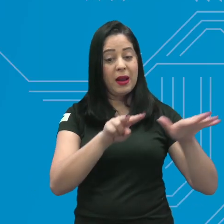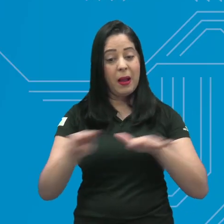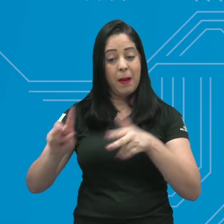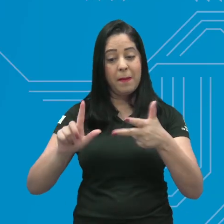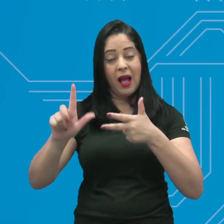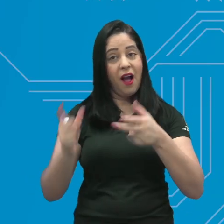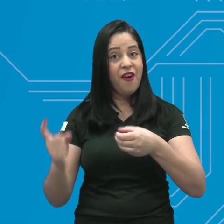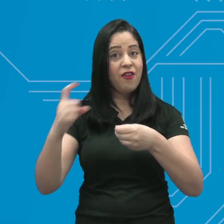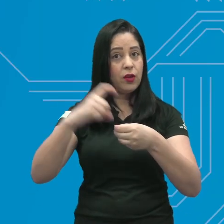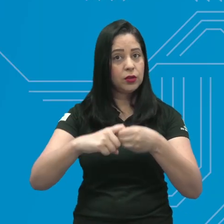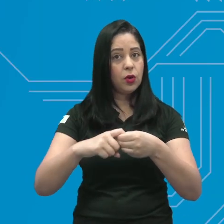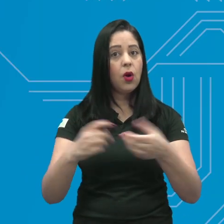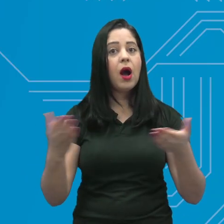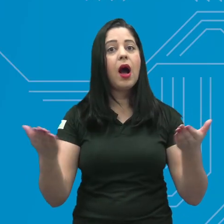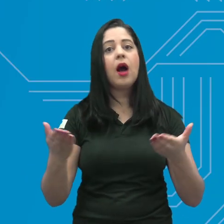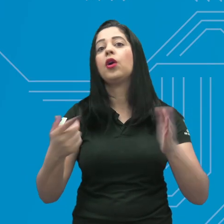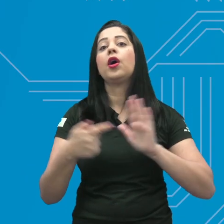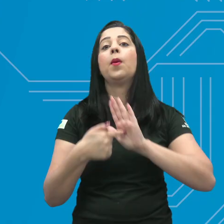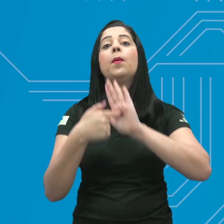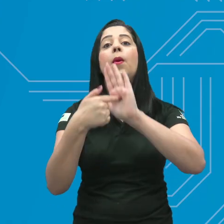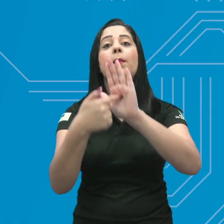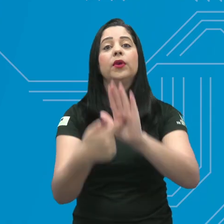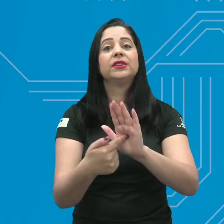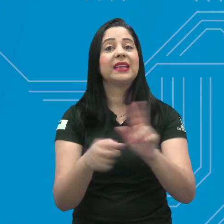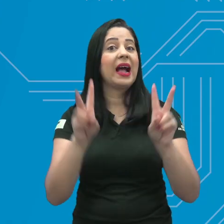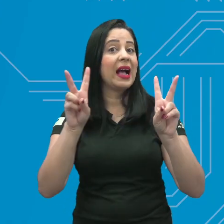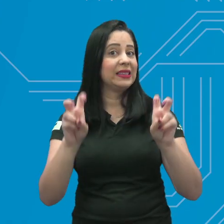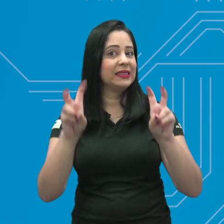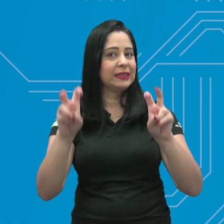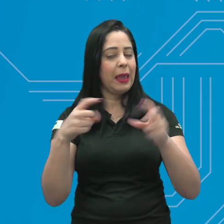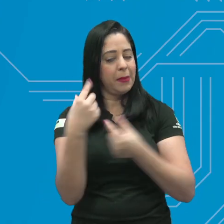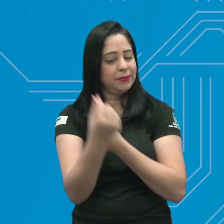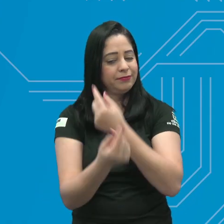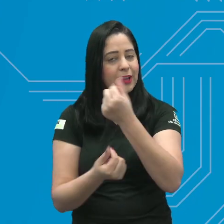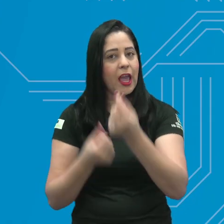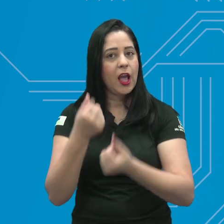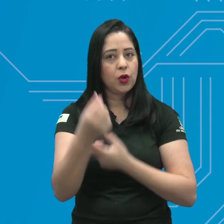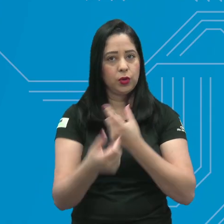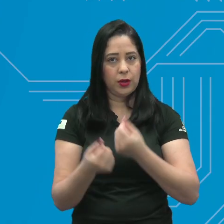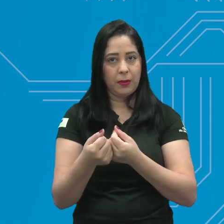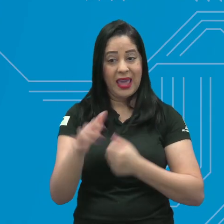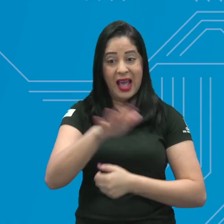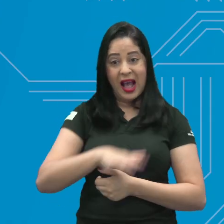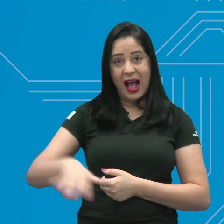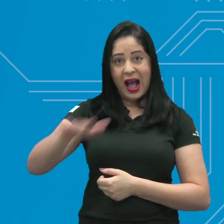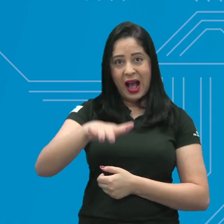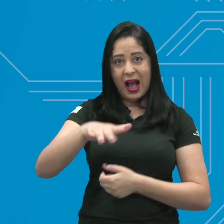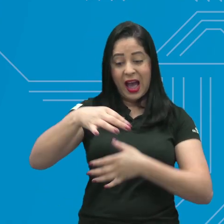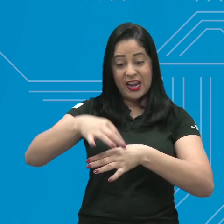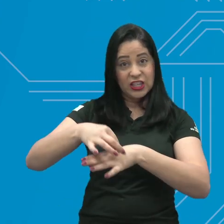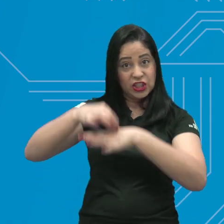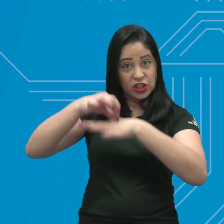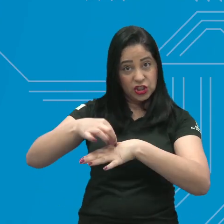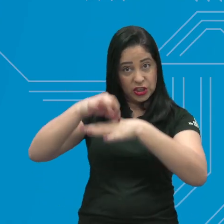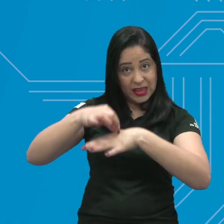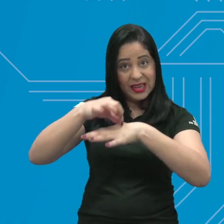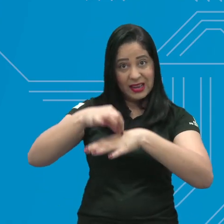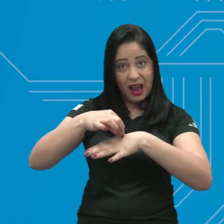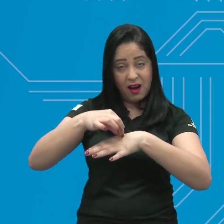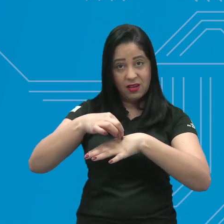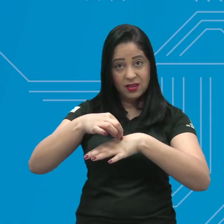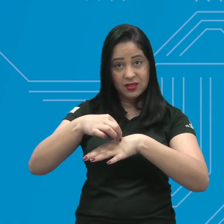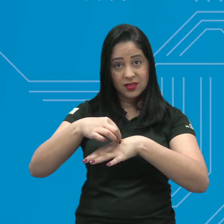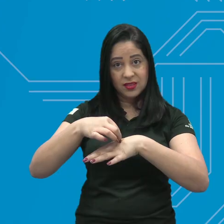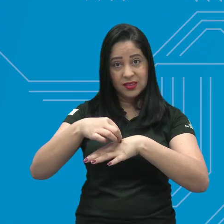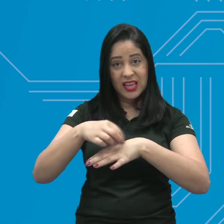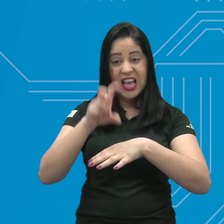Voltamos com Semana Legislativa. Vamos começar esse bloco falando de economia. O setor de carne bovina brasileira também é